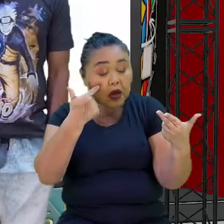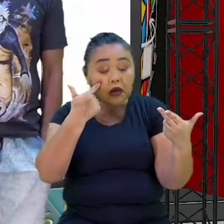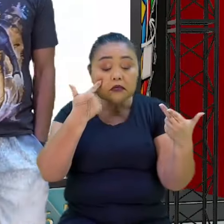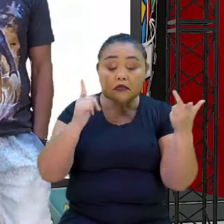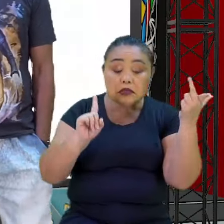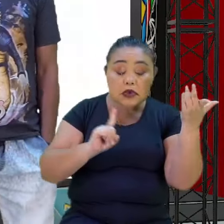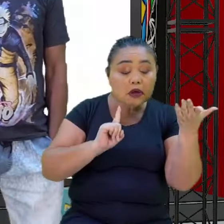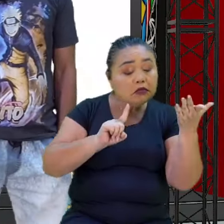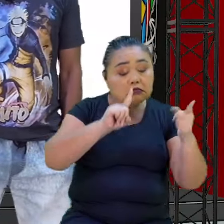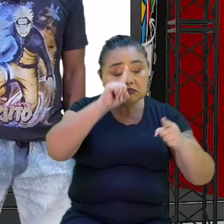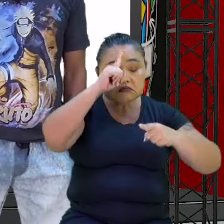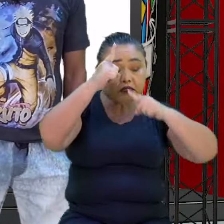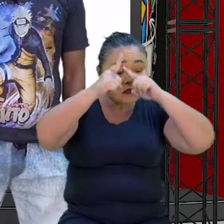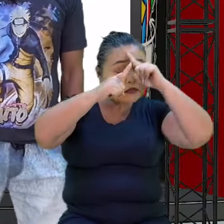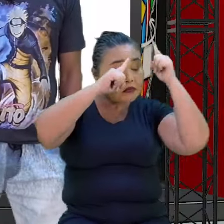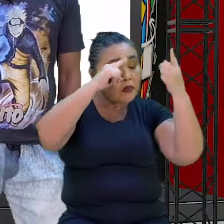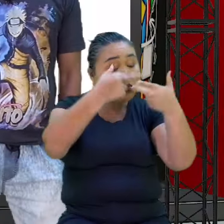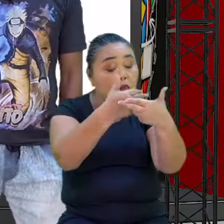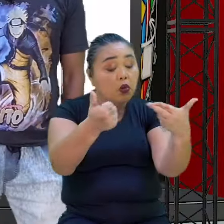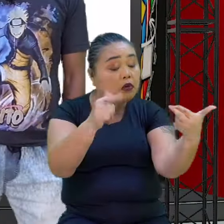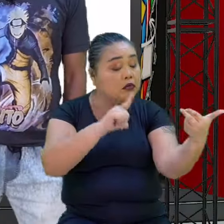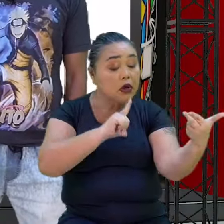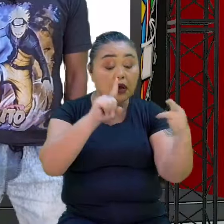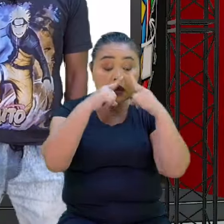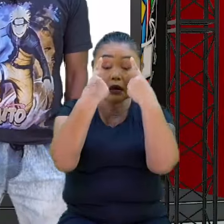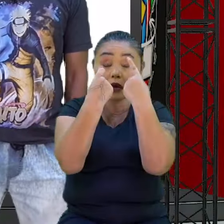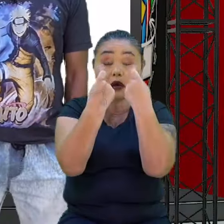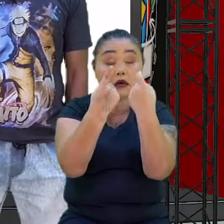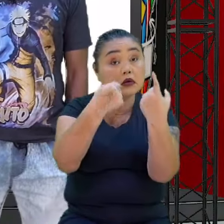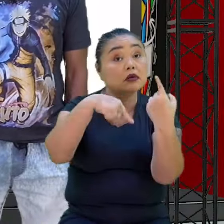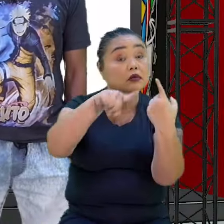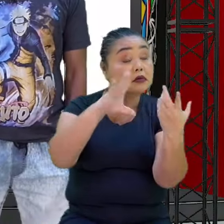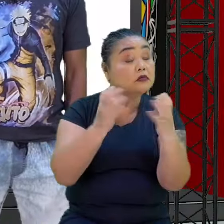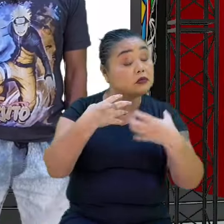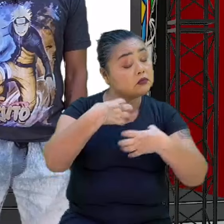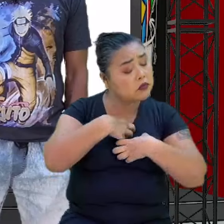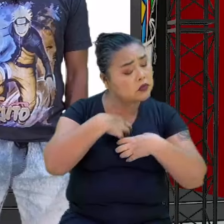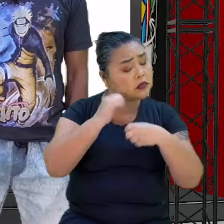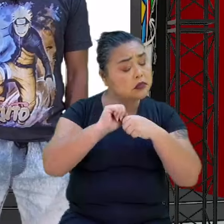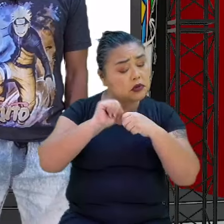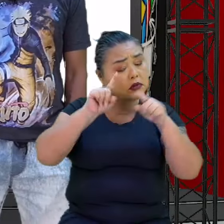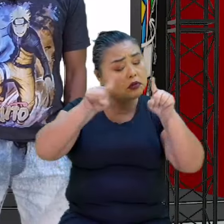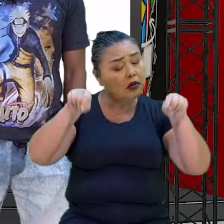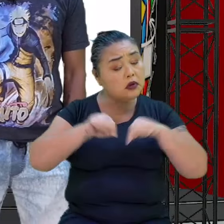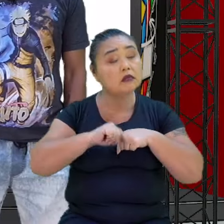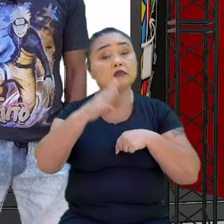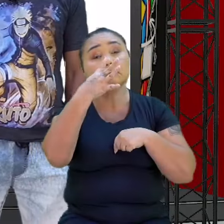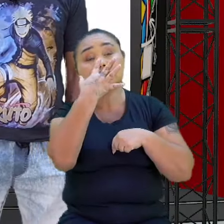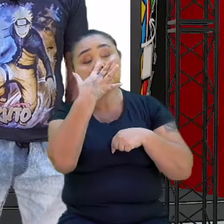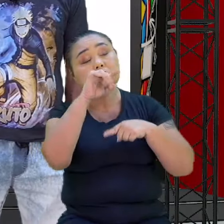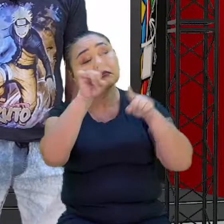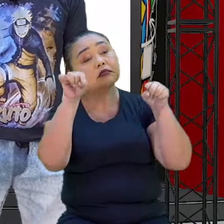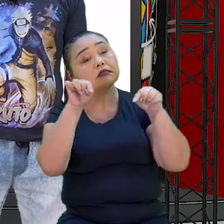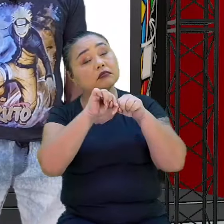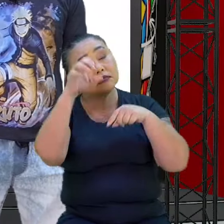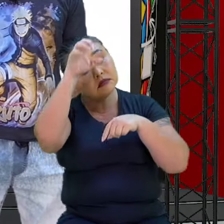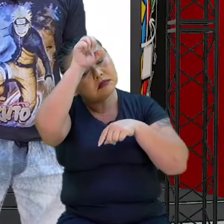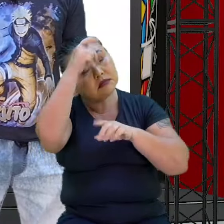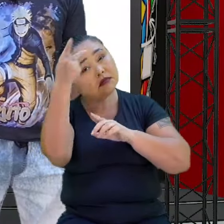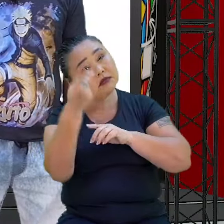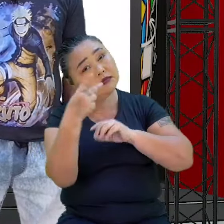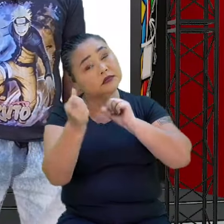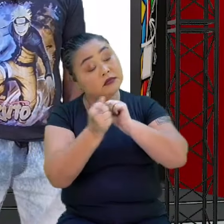vocês que vocês tenham e assim vontade de est lá na sala de aula assistindo a gente aprendendo com a gente então é isso aí que é o que